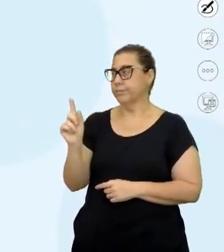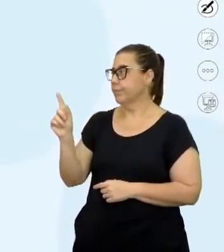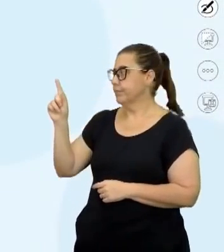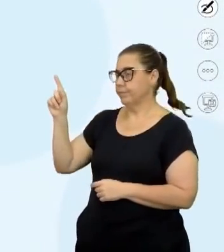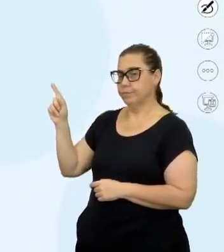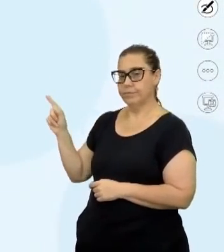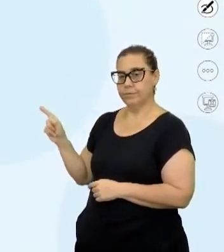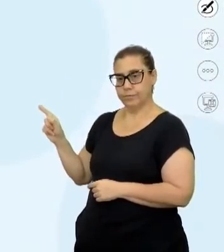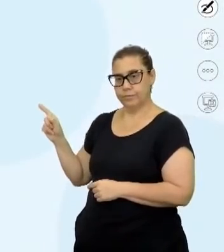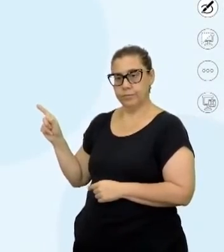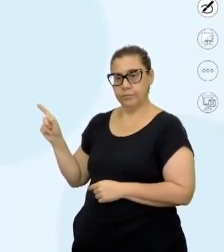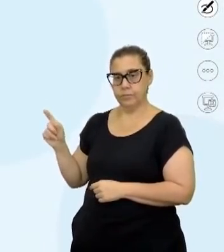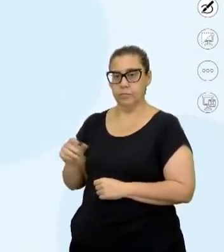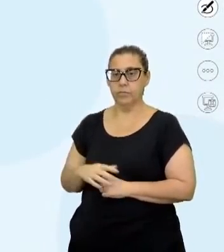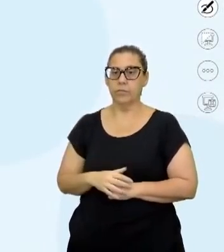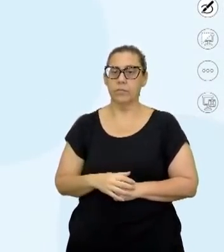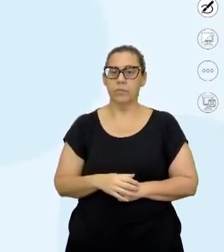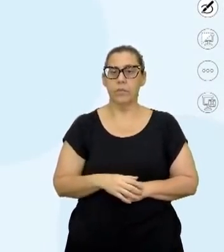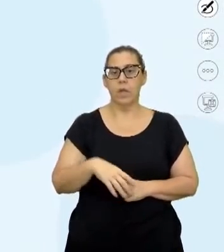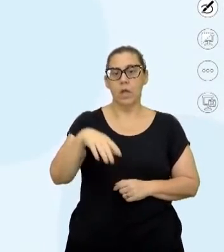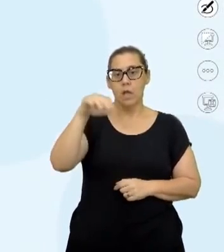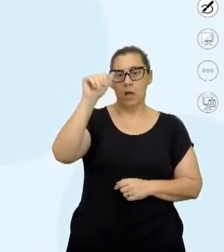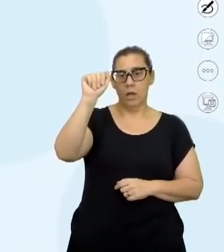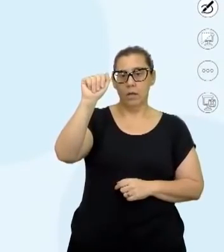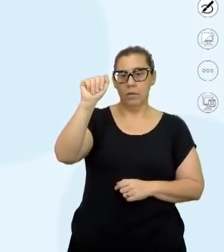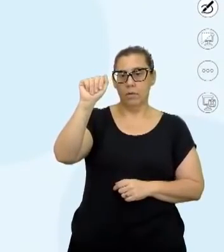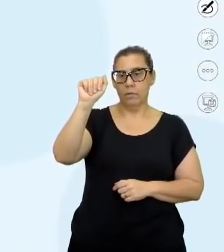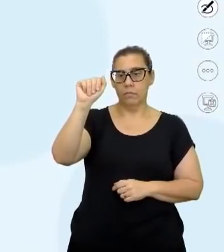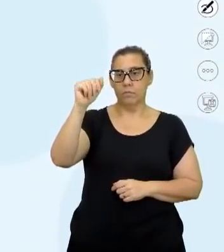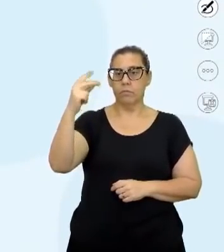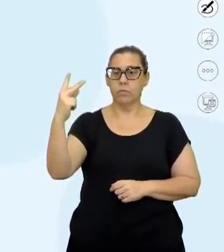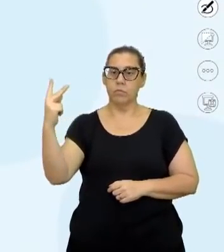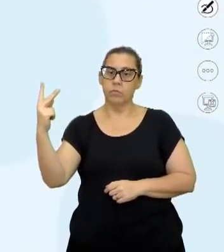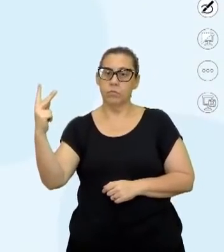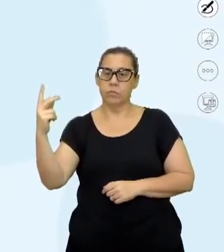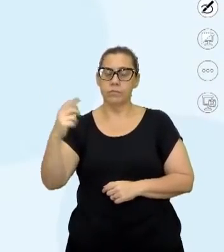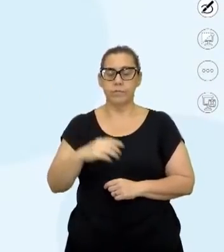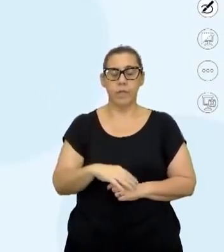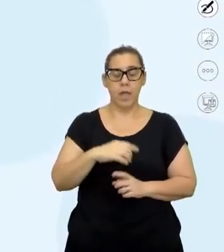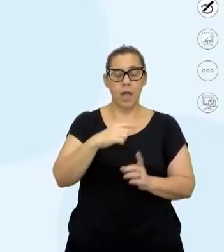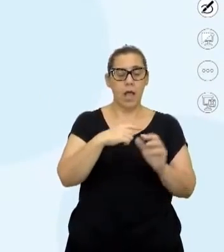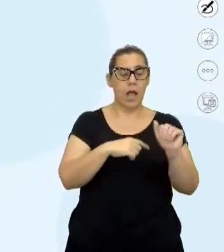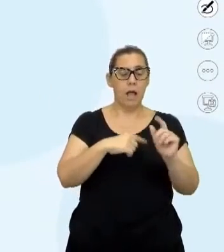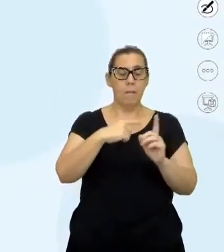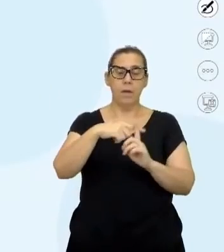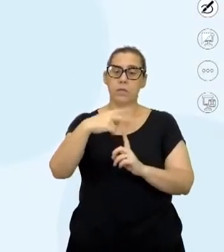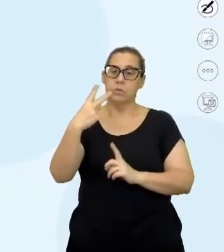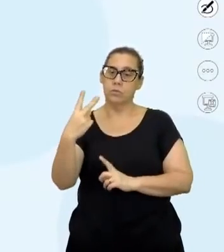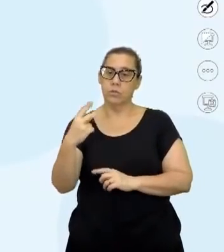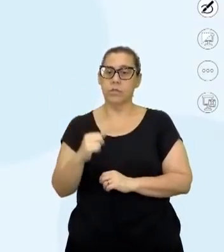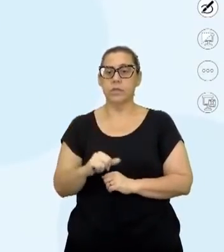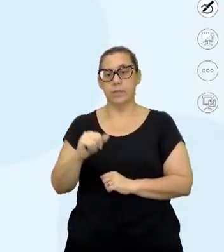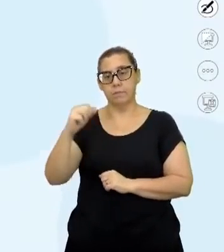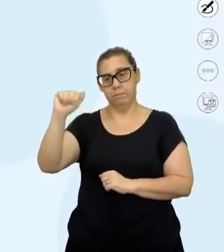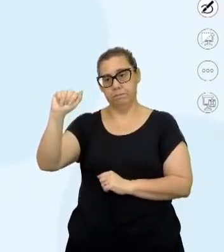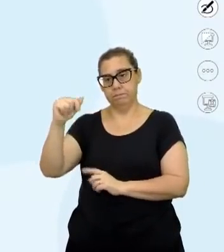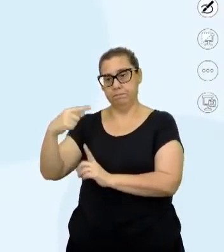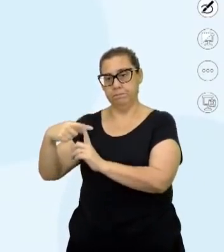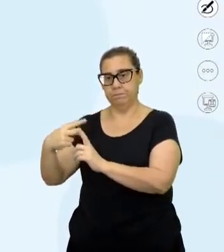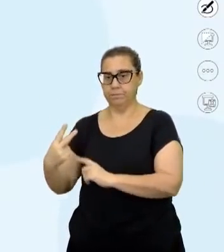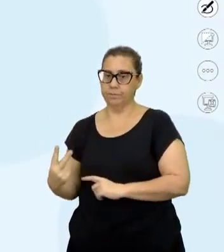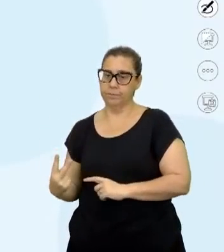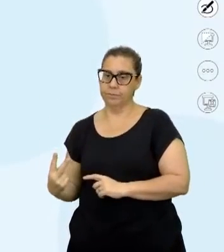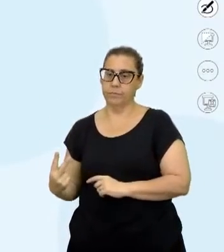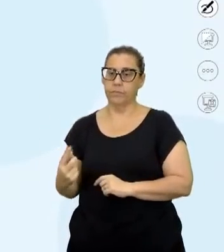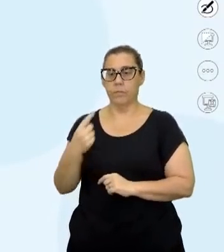ter o quadrado A por 2, A mais 2, A mais 2. Então,